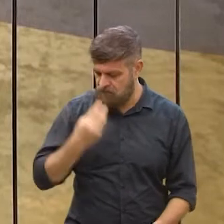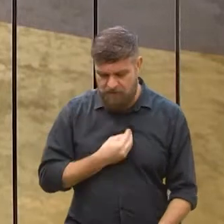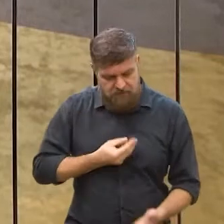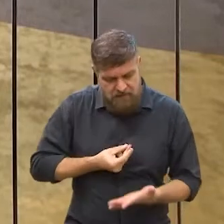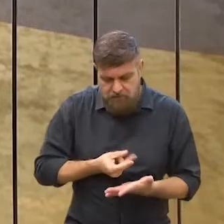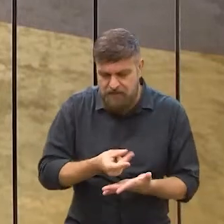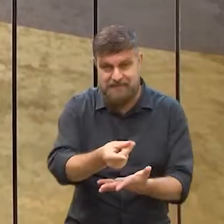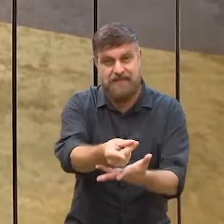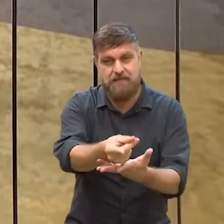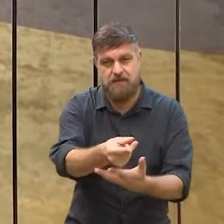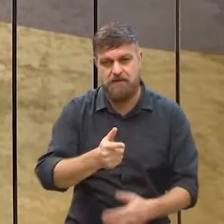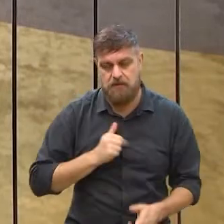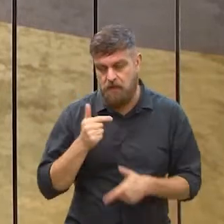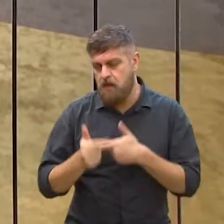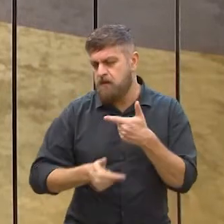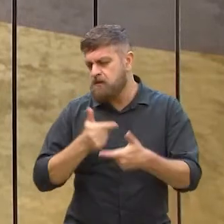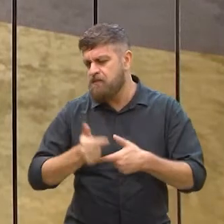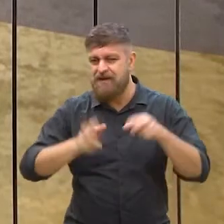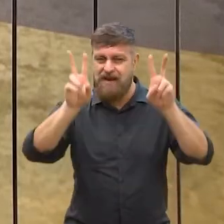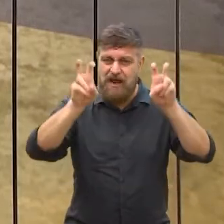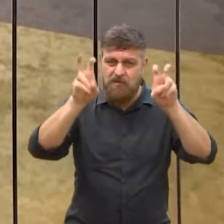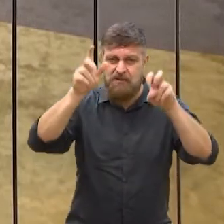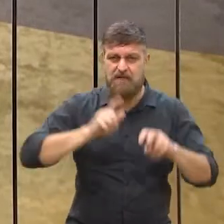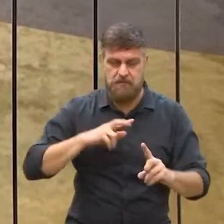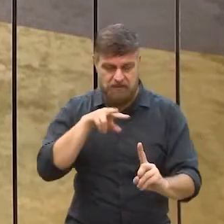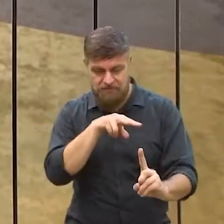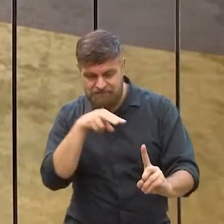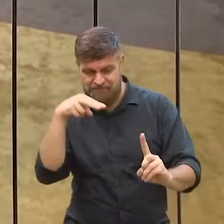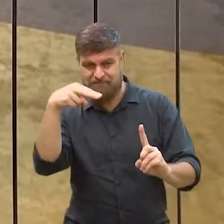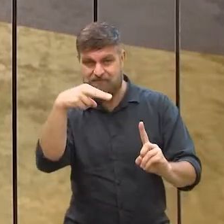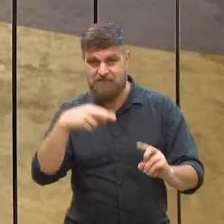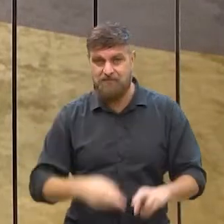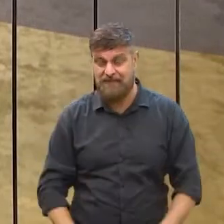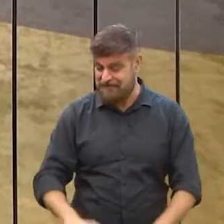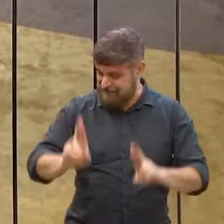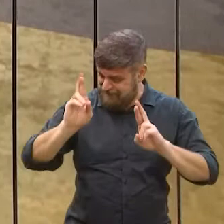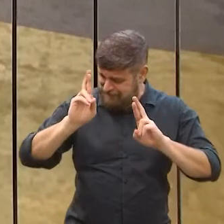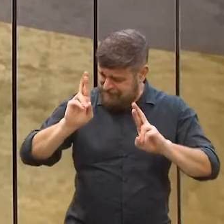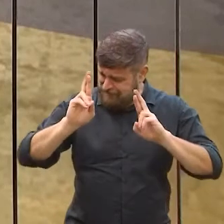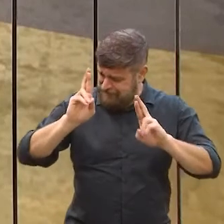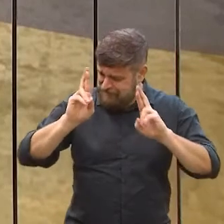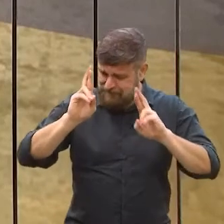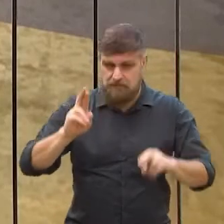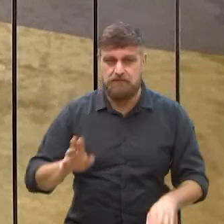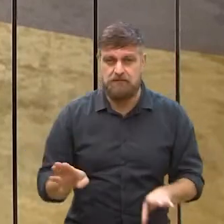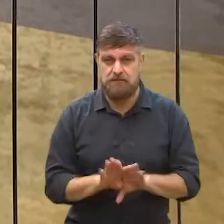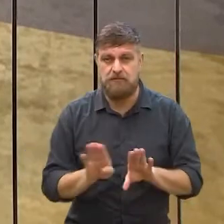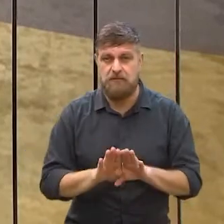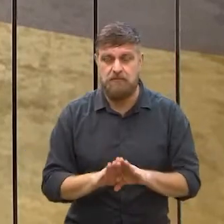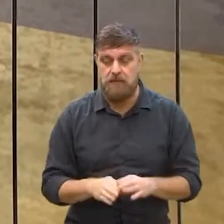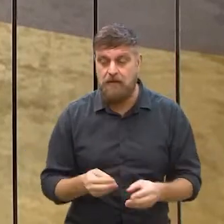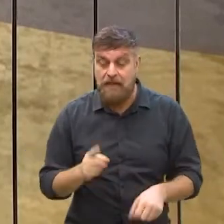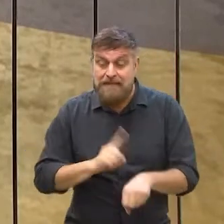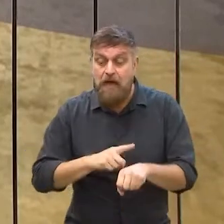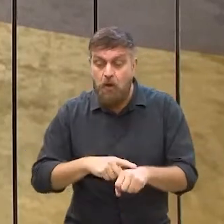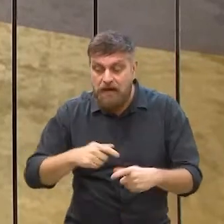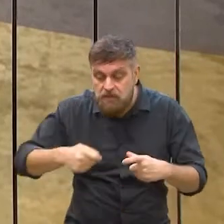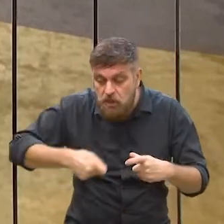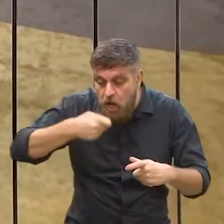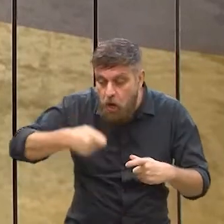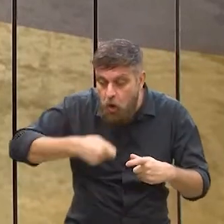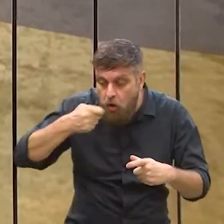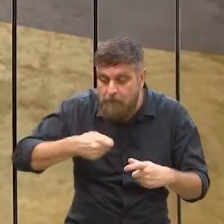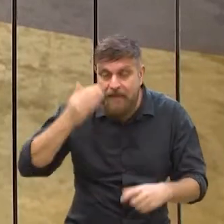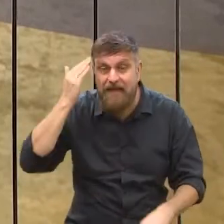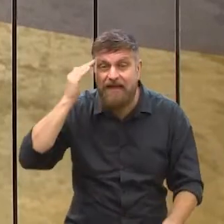continuamente. Trabalhar essa questão, criar uma perspectiva, uma perspectiva com relação ao comer e a compreensão